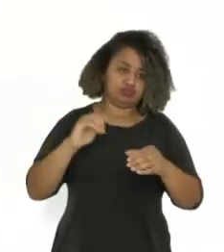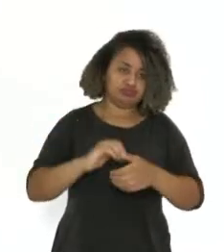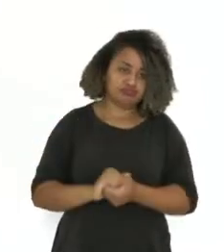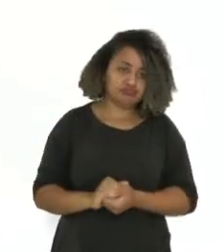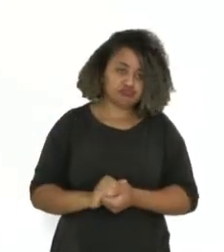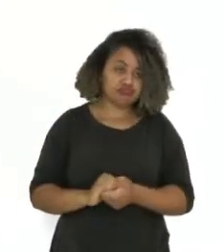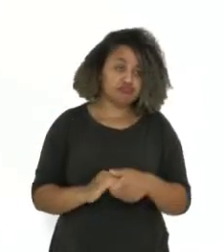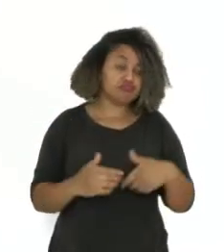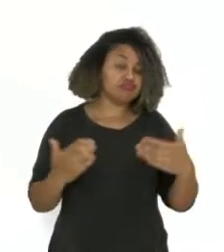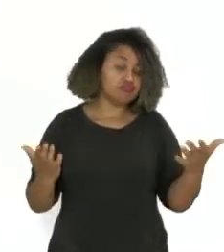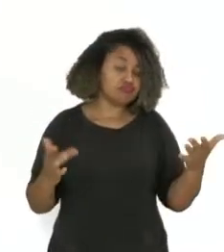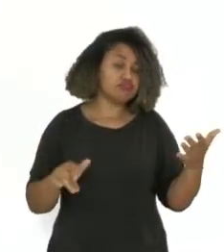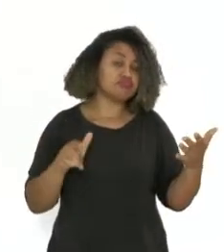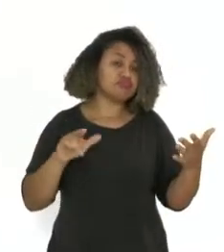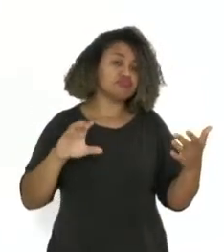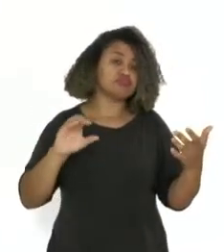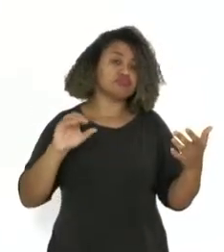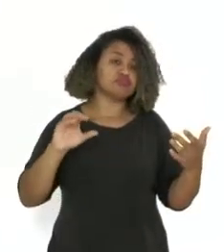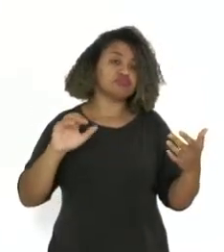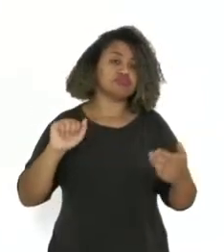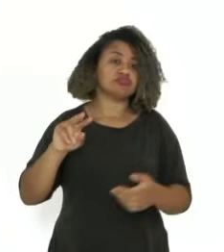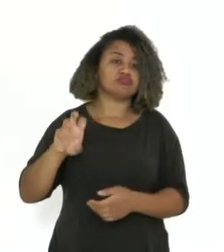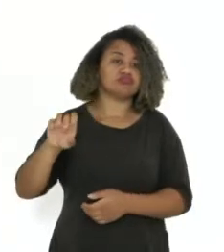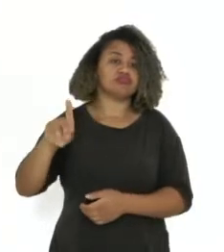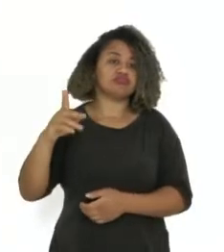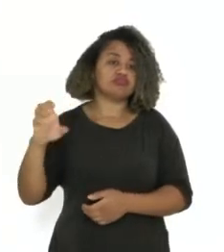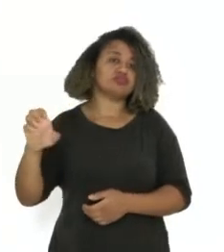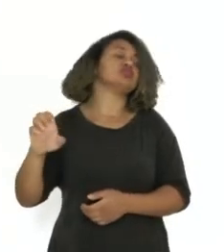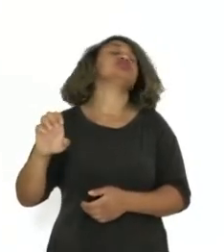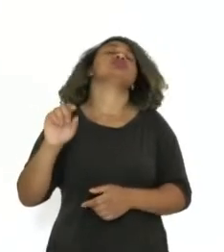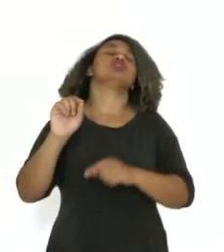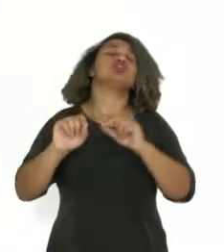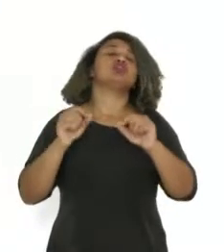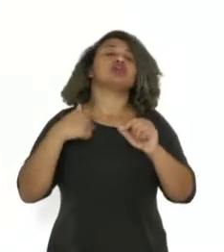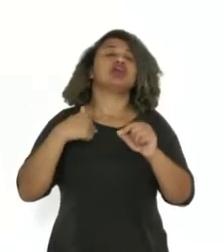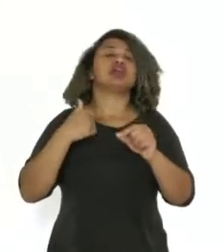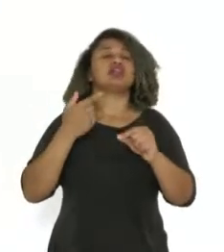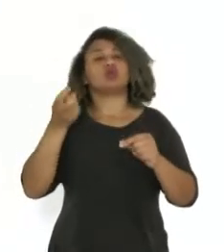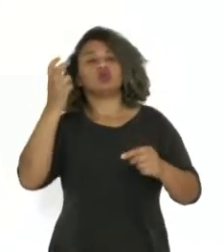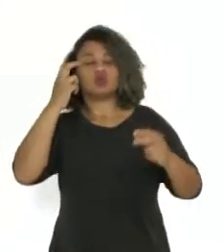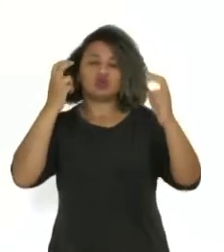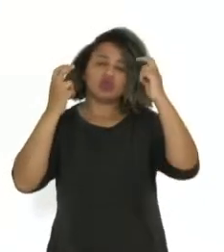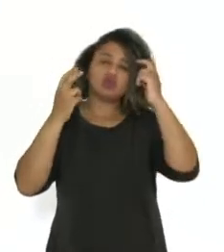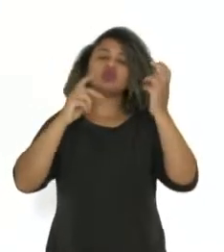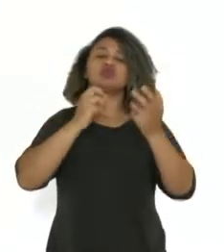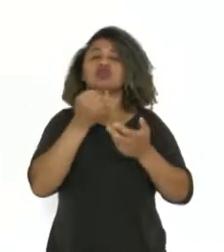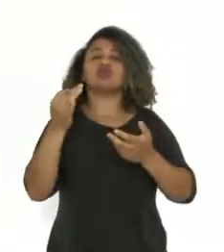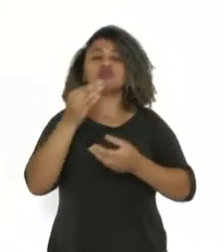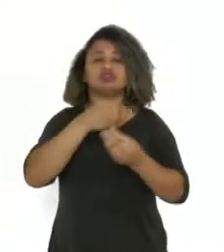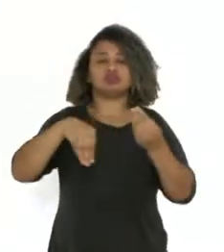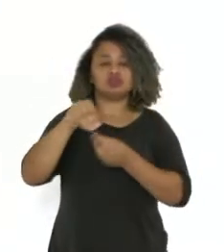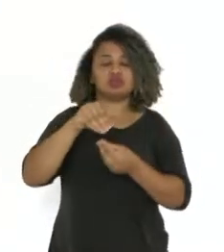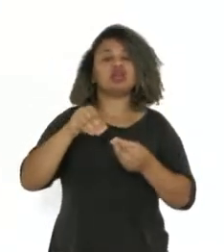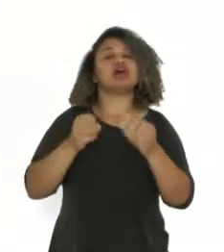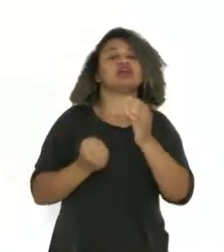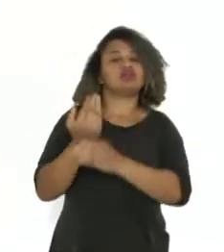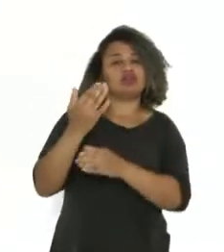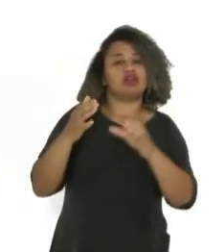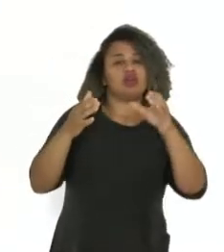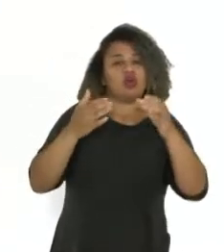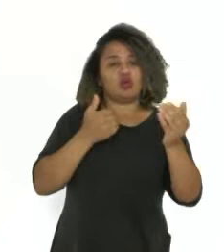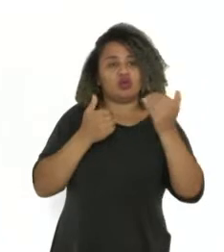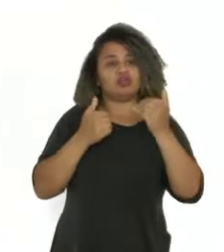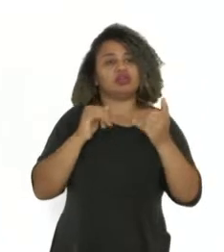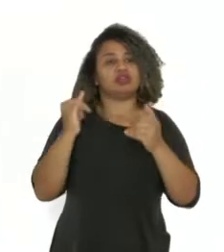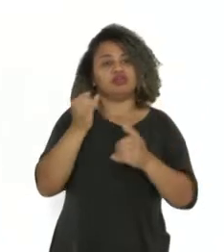que se uniram para criar um dos potajes mais famosos da gastronomia peruana. peruana. Actividad 2. El